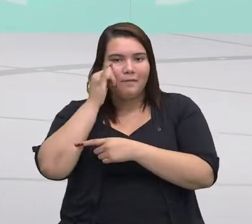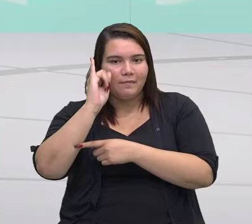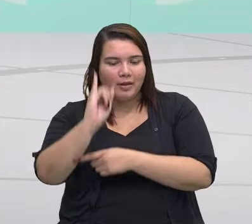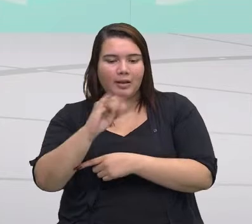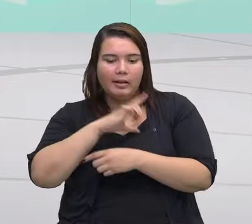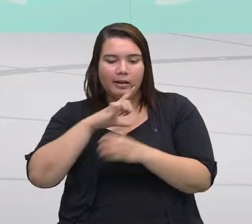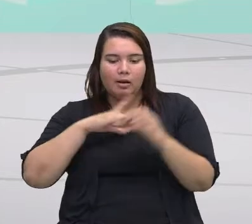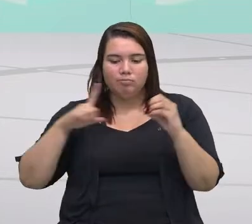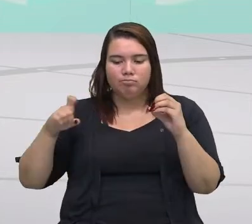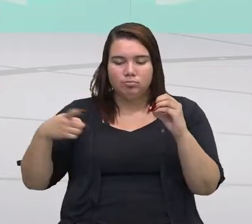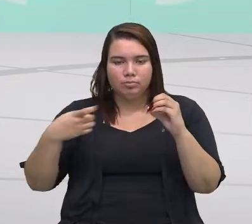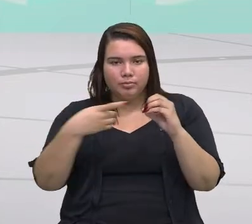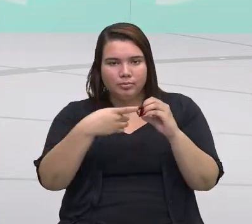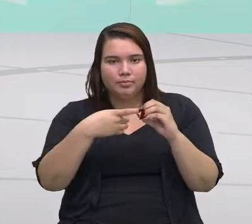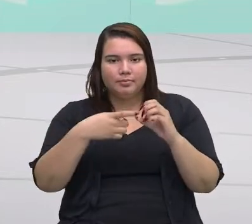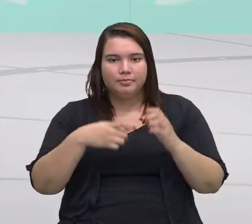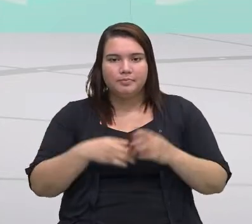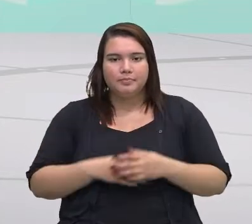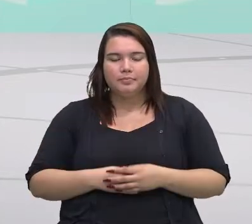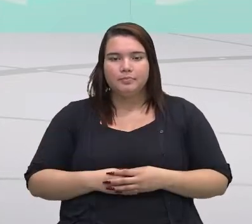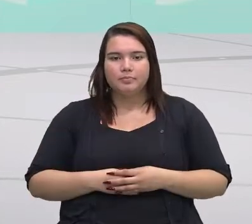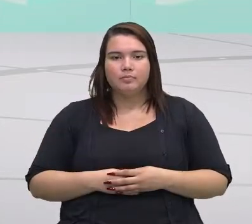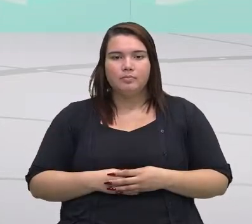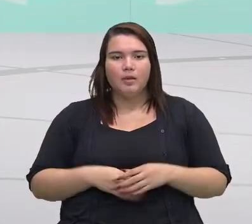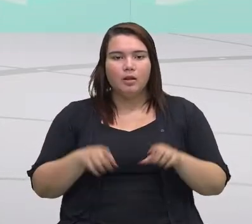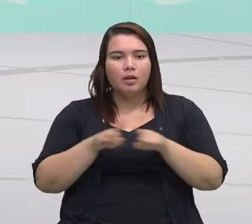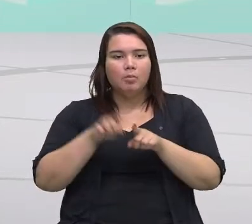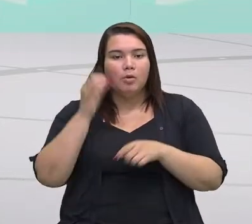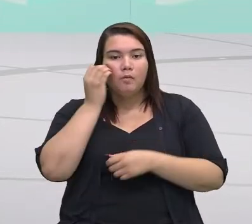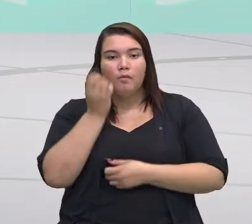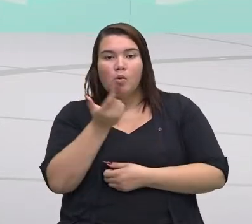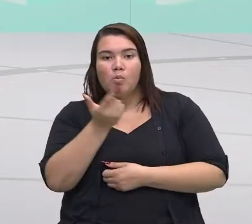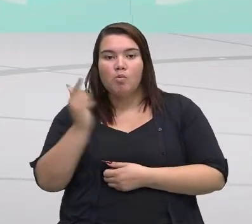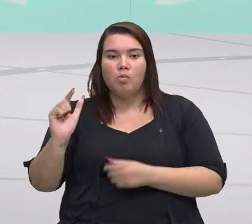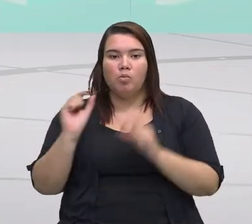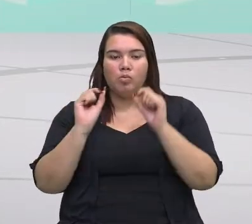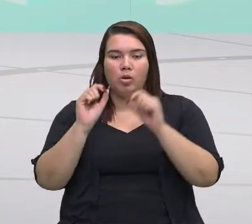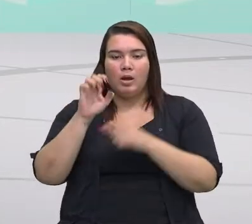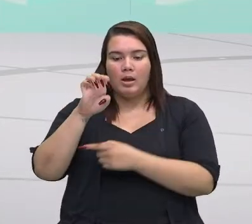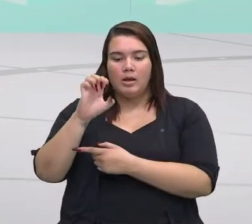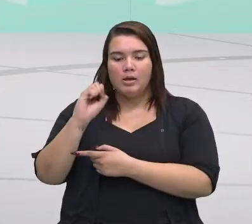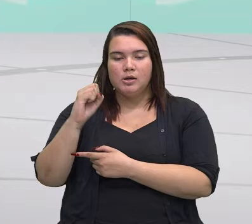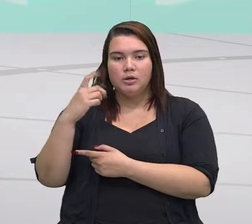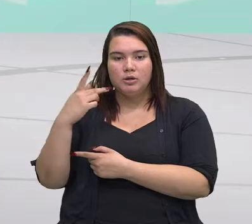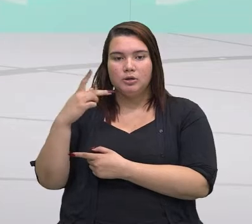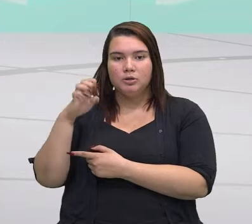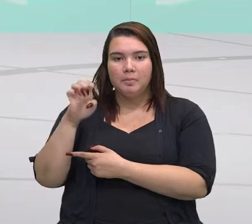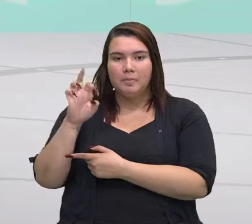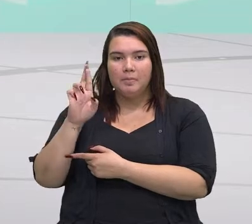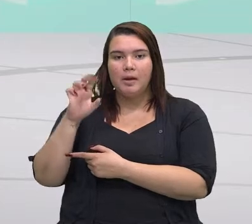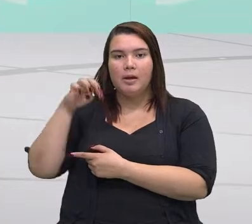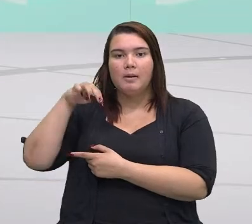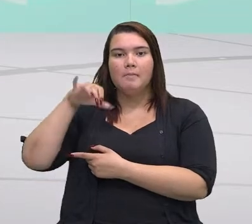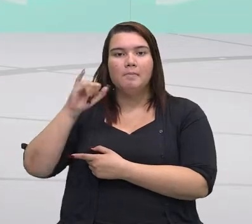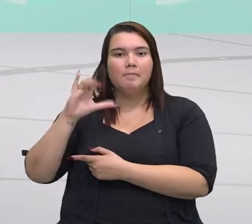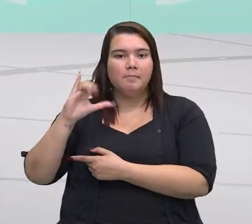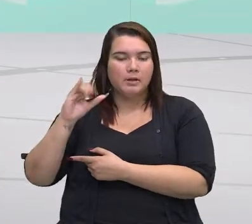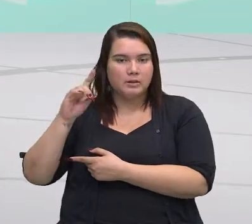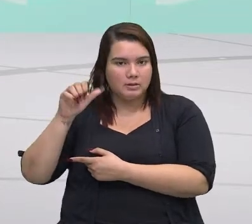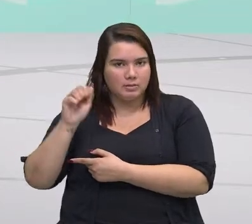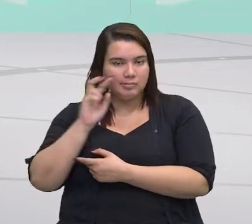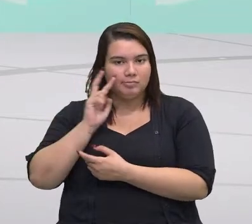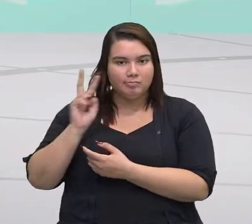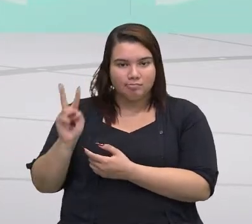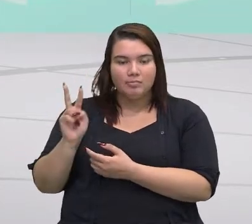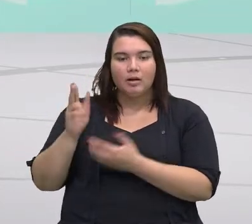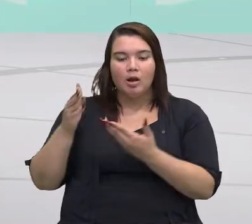do espermatozoide com o óvulo. A gente vai observar agora um outro método, que é o espermicida, e ele vai ser sempre utilizado junto com